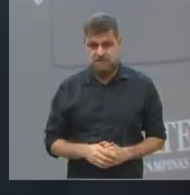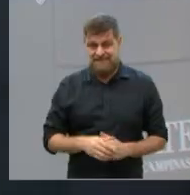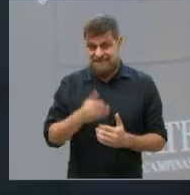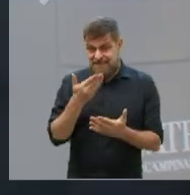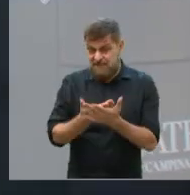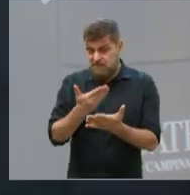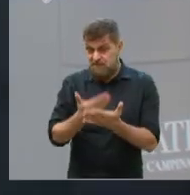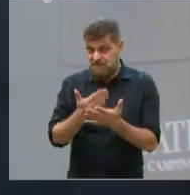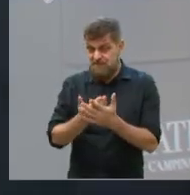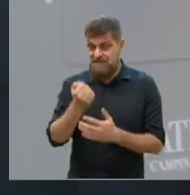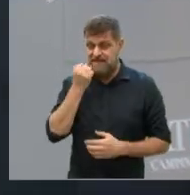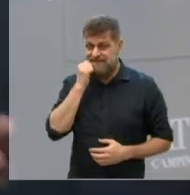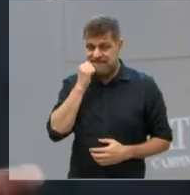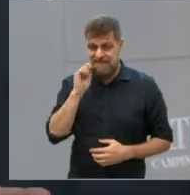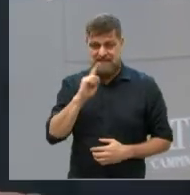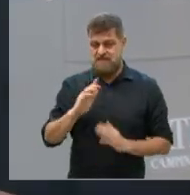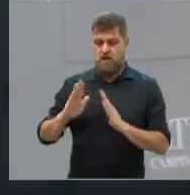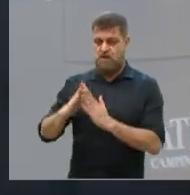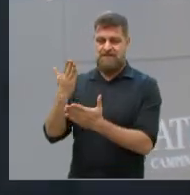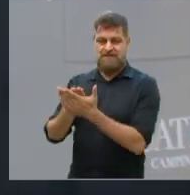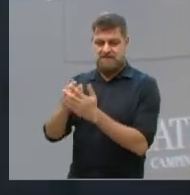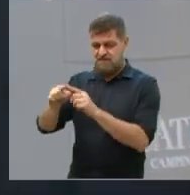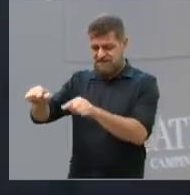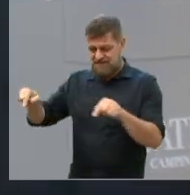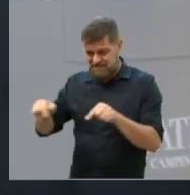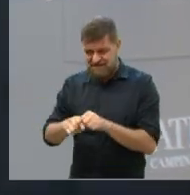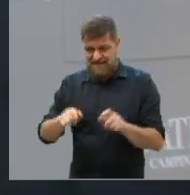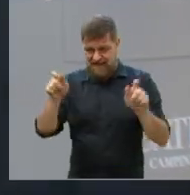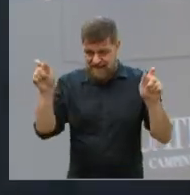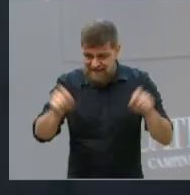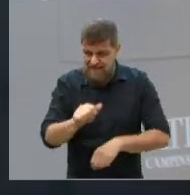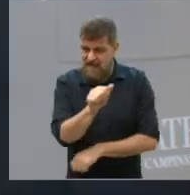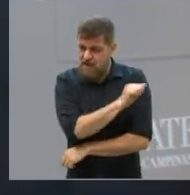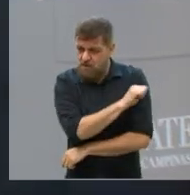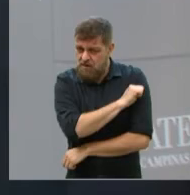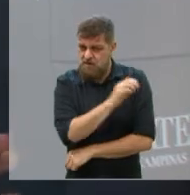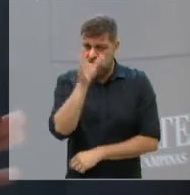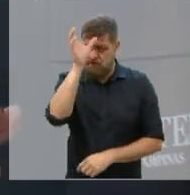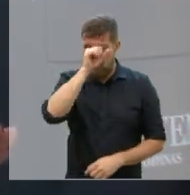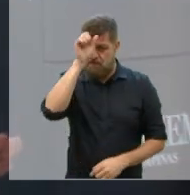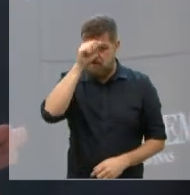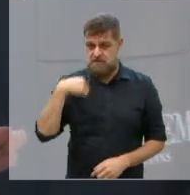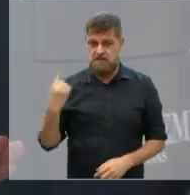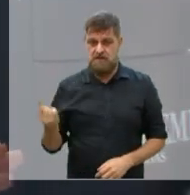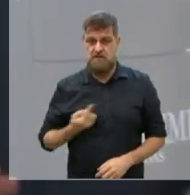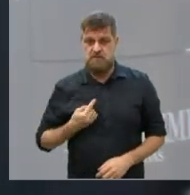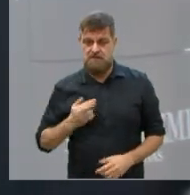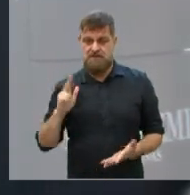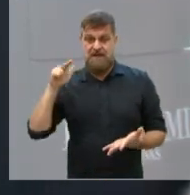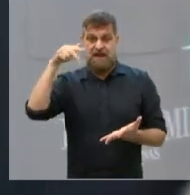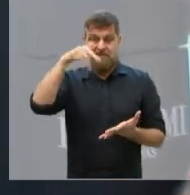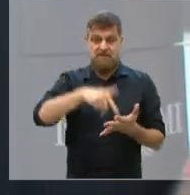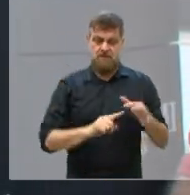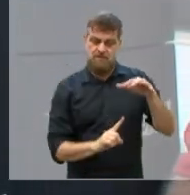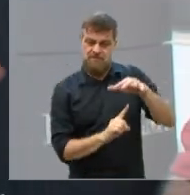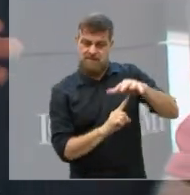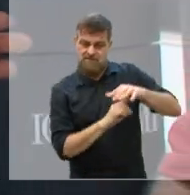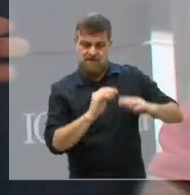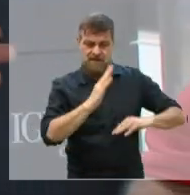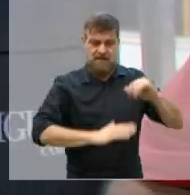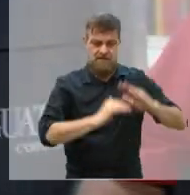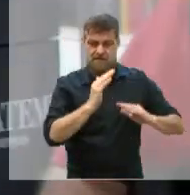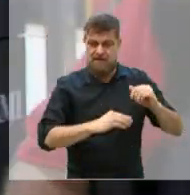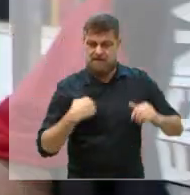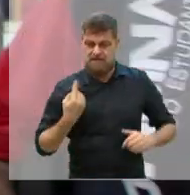Estudar ciência fora da sala de aula. Dá certo? O aluno aprende? A gente veio numa exposição e está sentindo a ciência